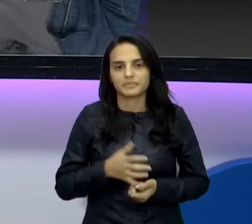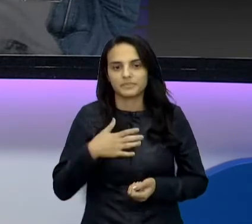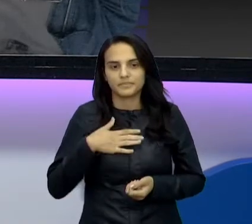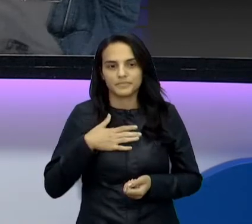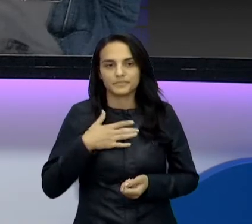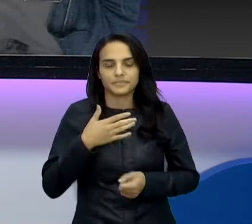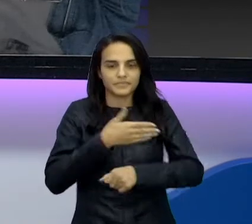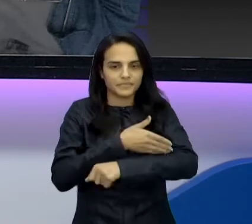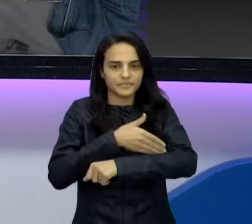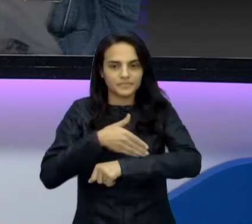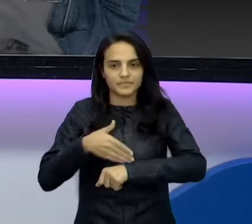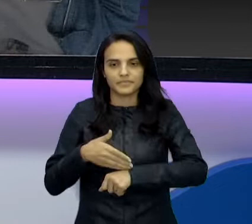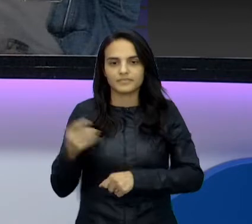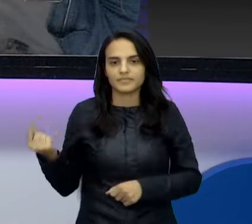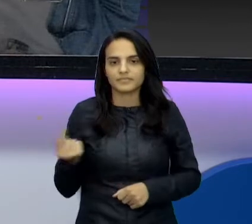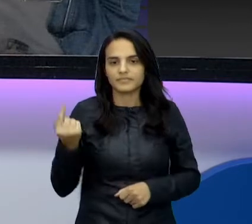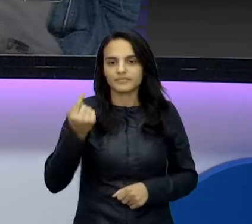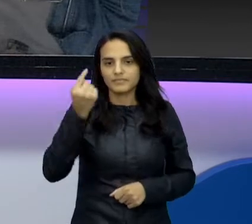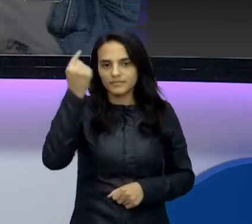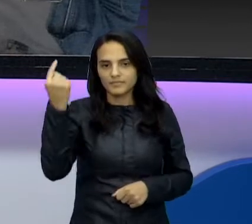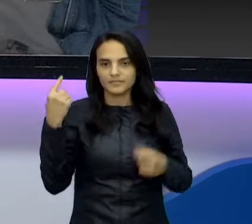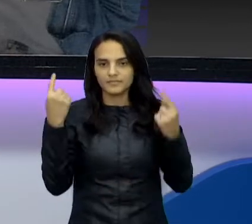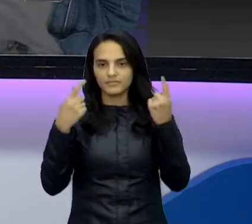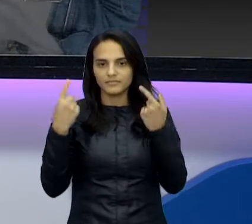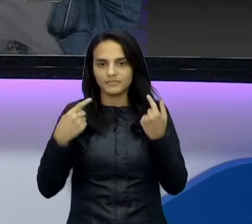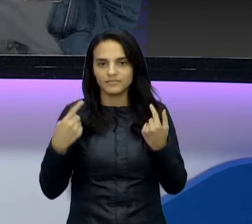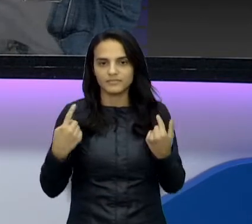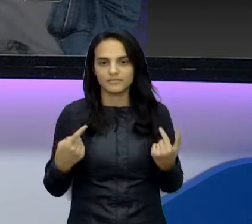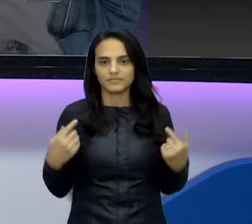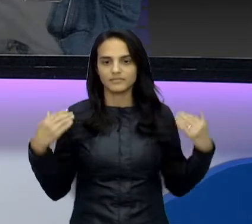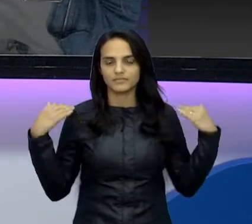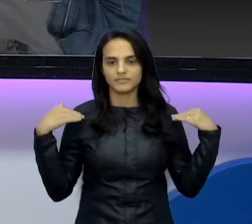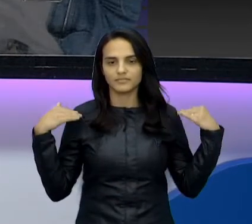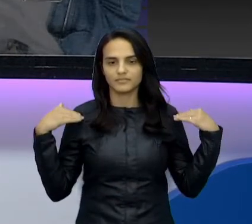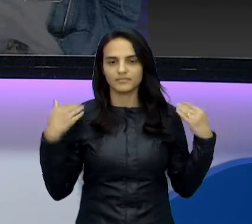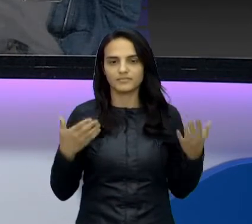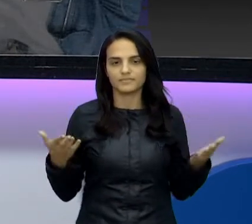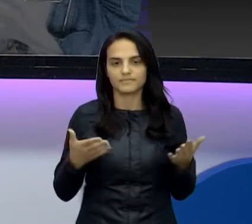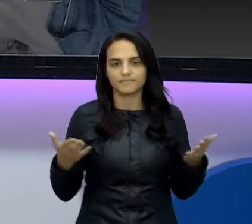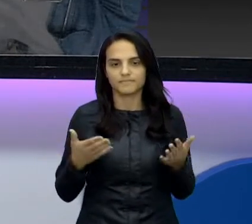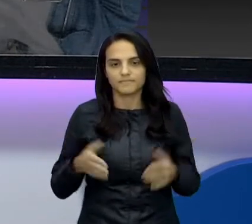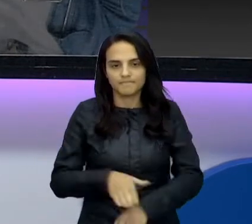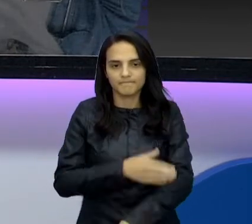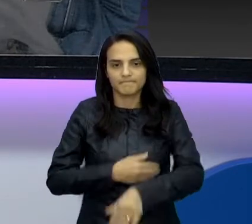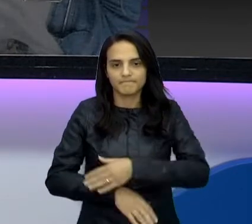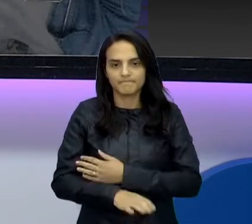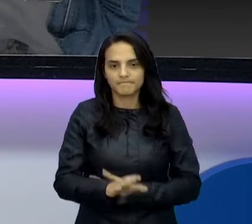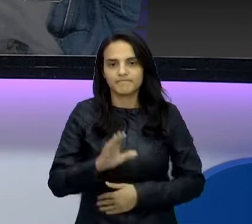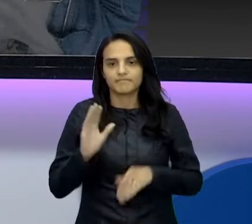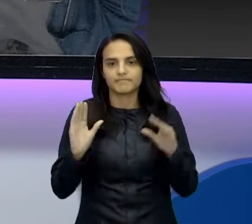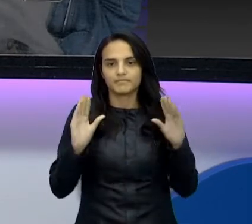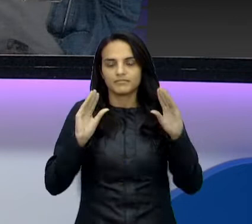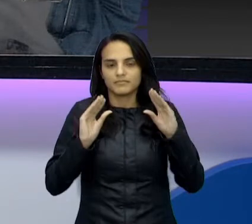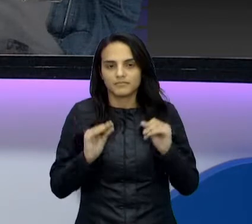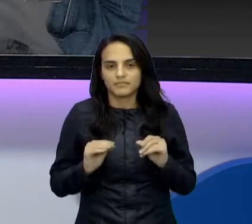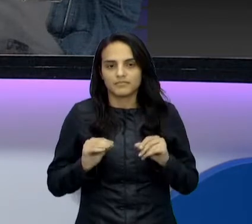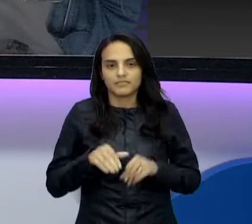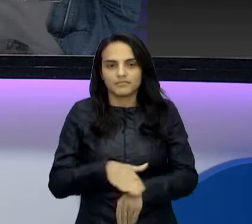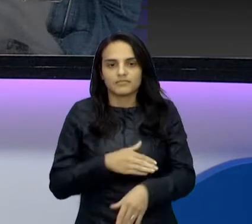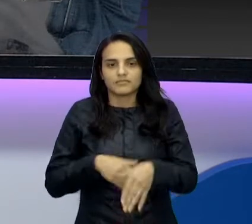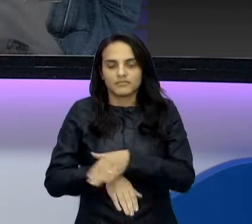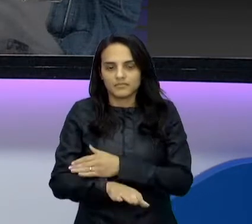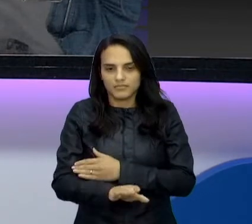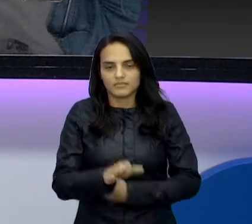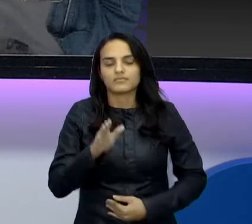sou branca, alta, cabelos cacheados na altura dos ombros. Hoje eu estou com uma calça jeans escura, uma bota azul